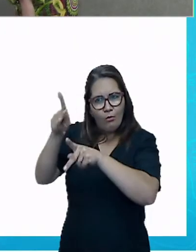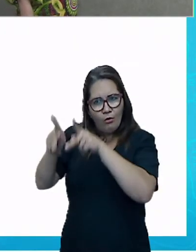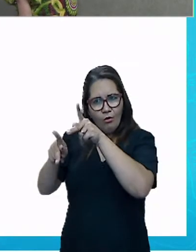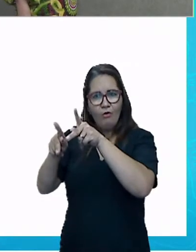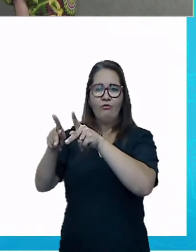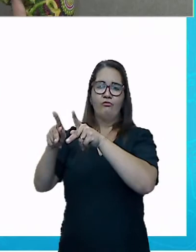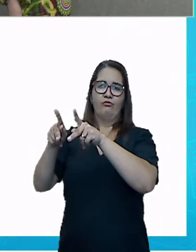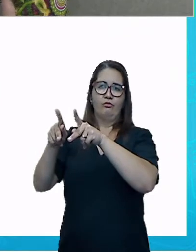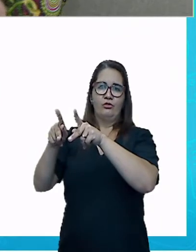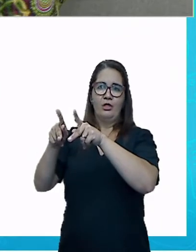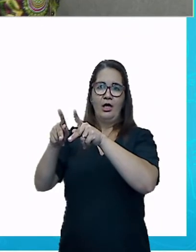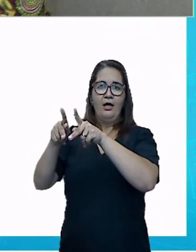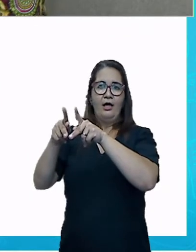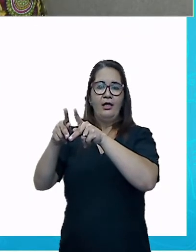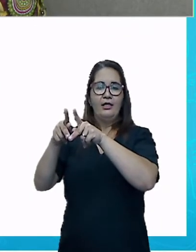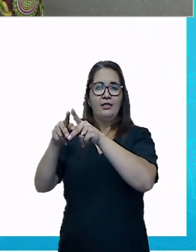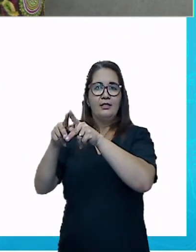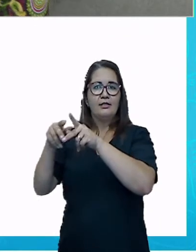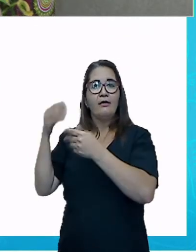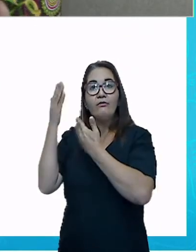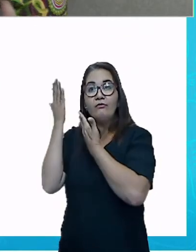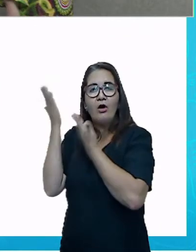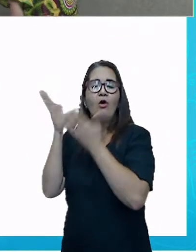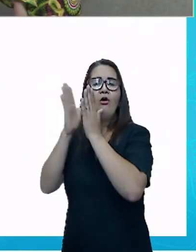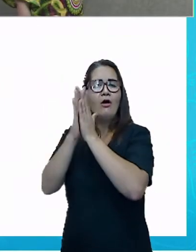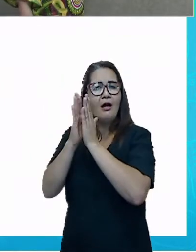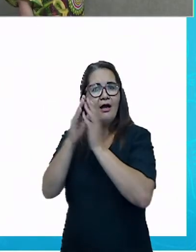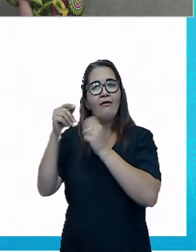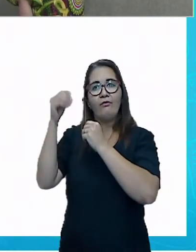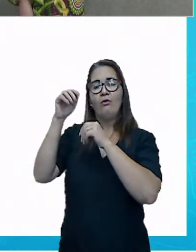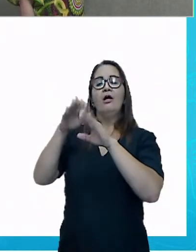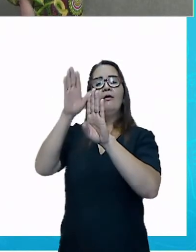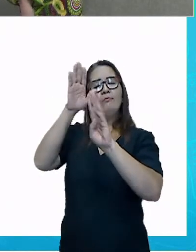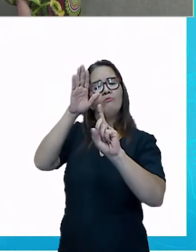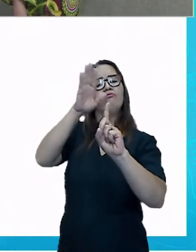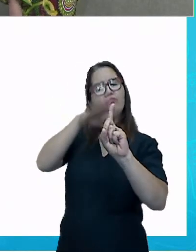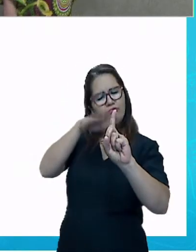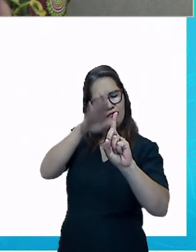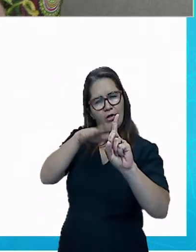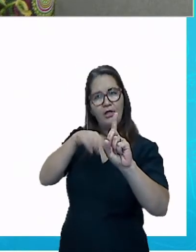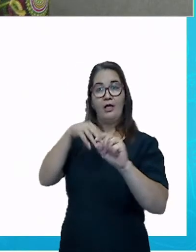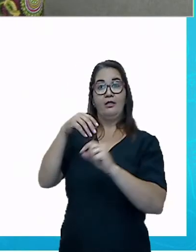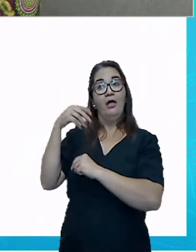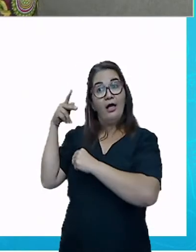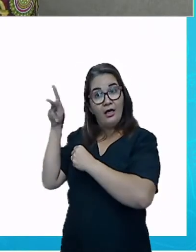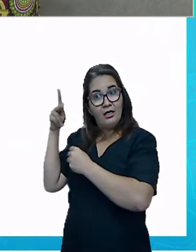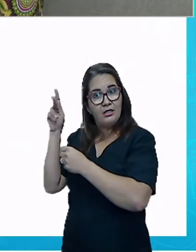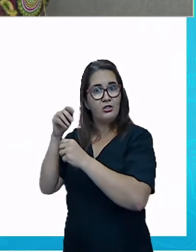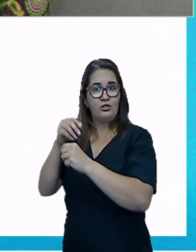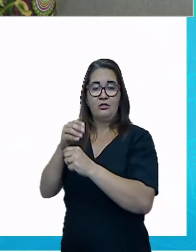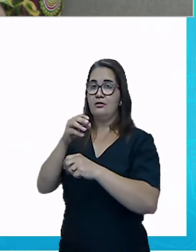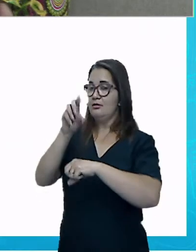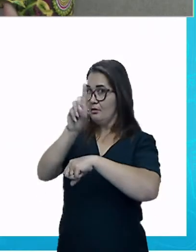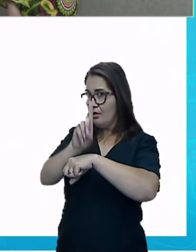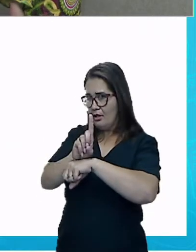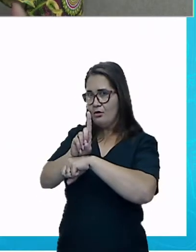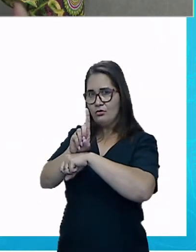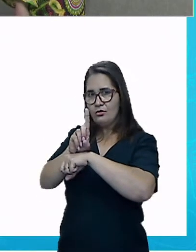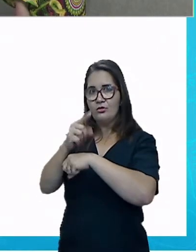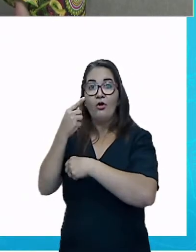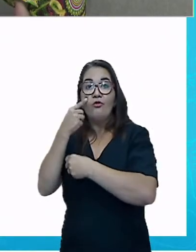Exu é o guardião dos tempos. Oxalá, pai de todos.